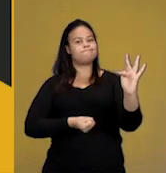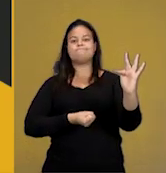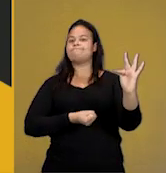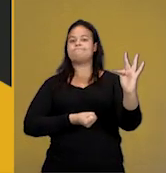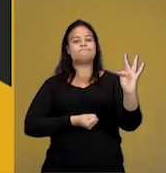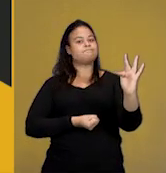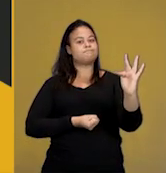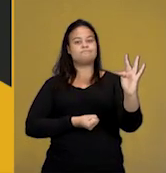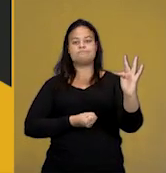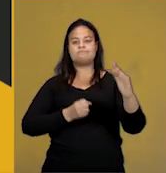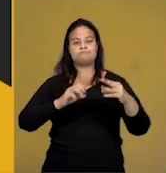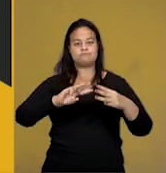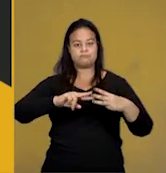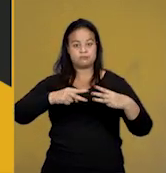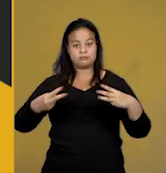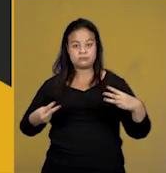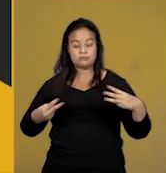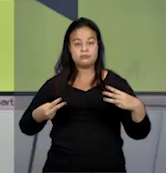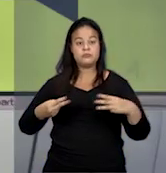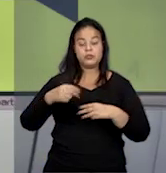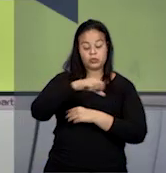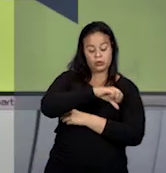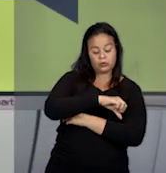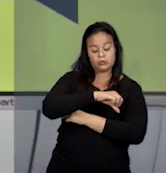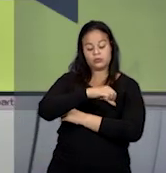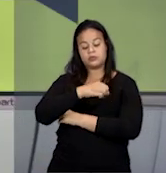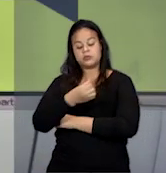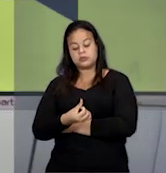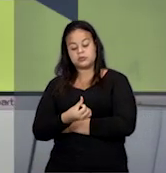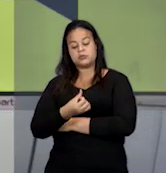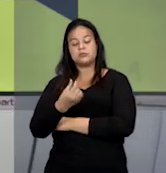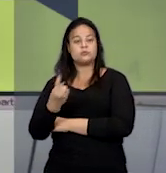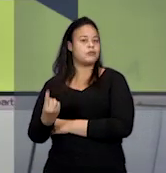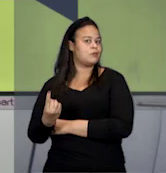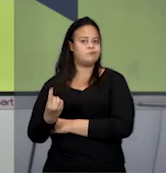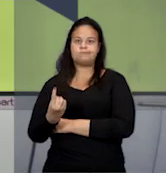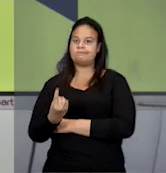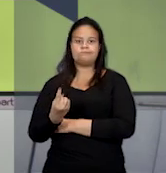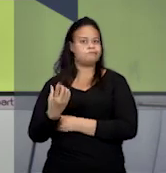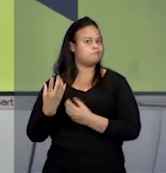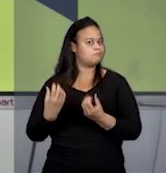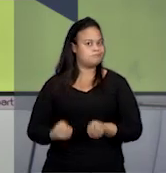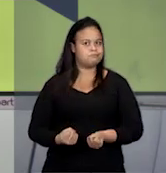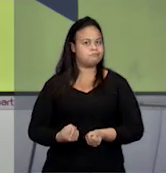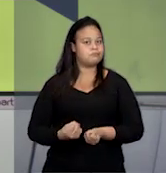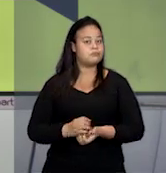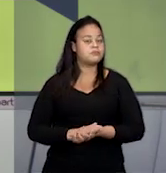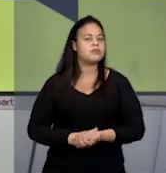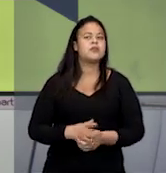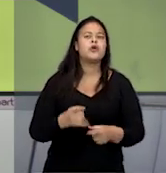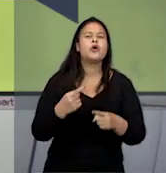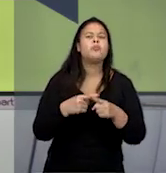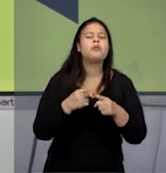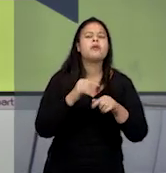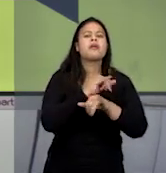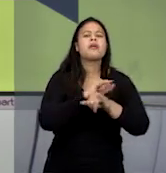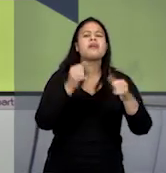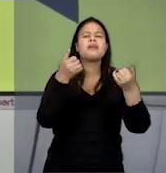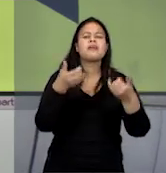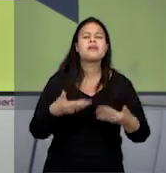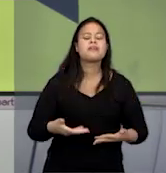proporções mendelianas, de 9 para 6 para 1, tá? Por que eu estou falando